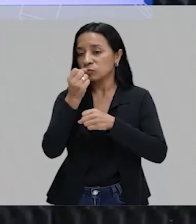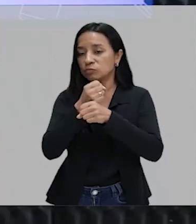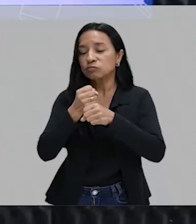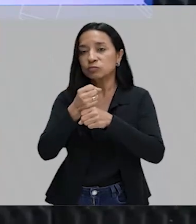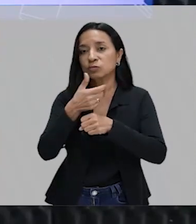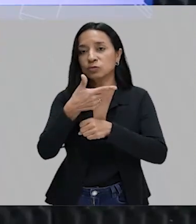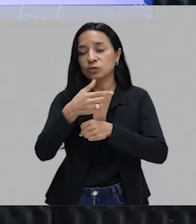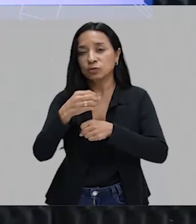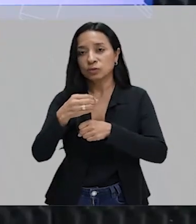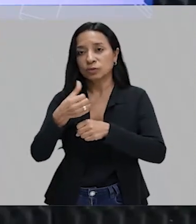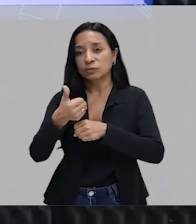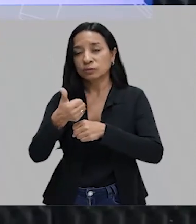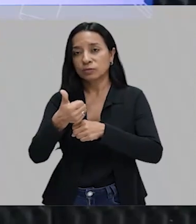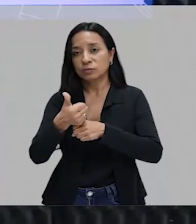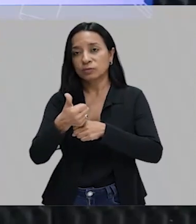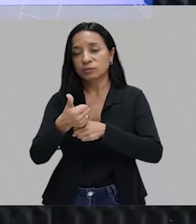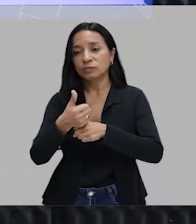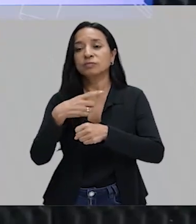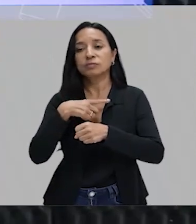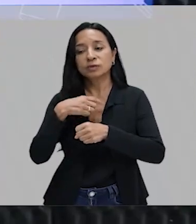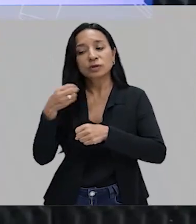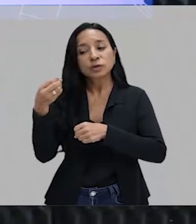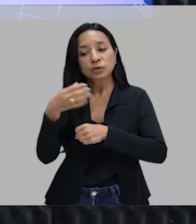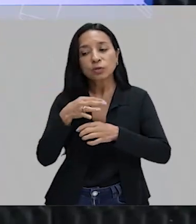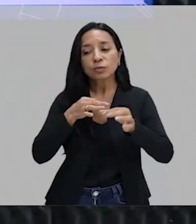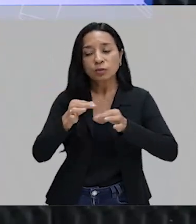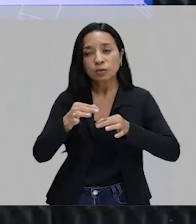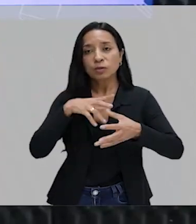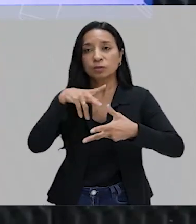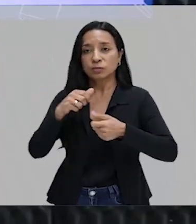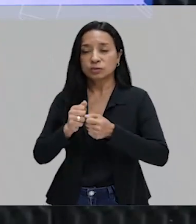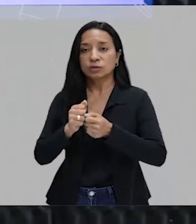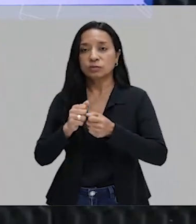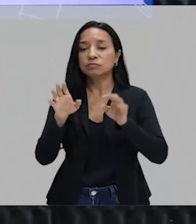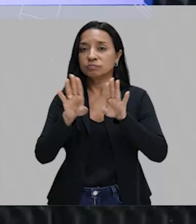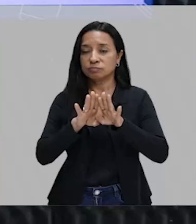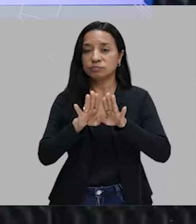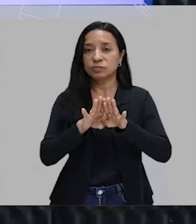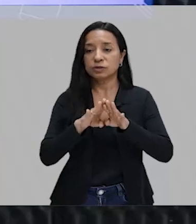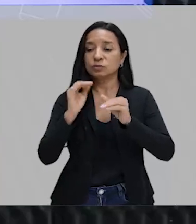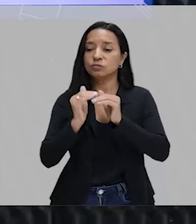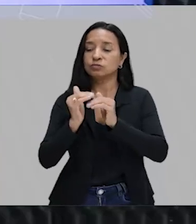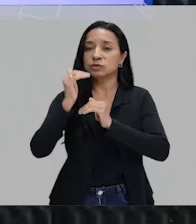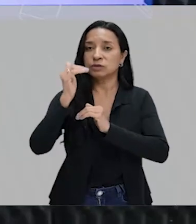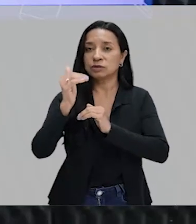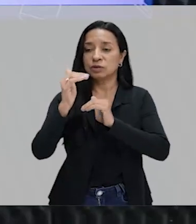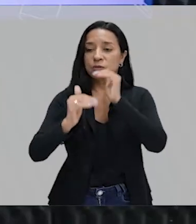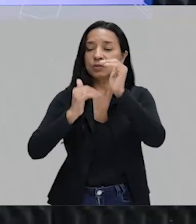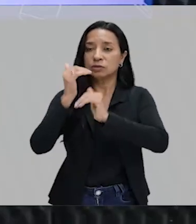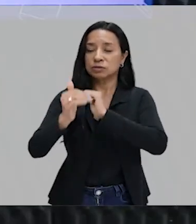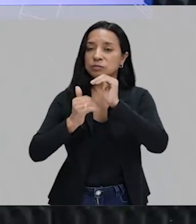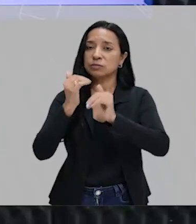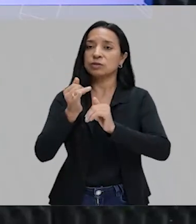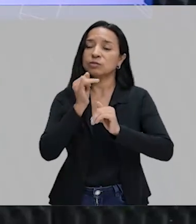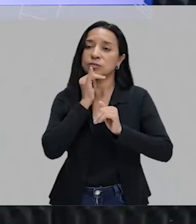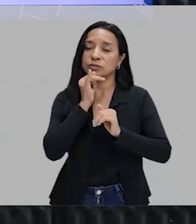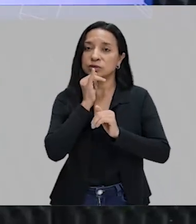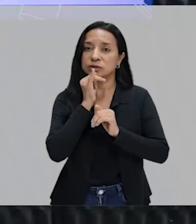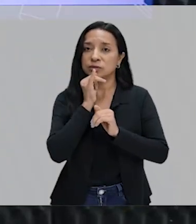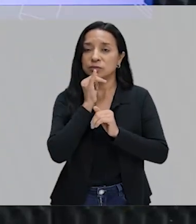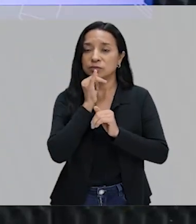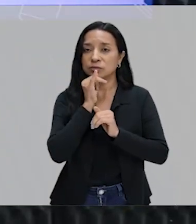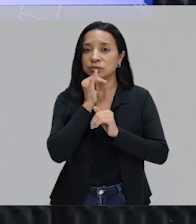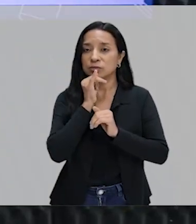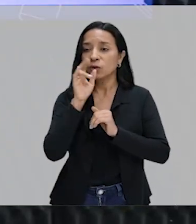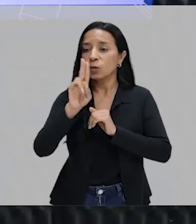ordem mundial. E outra coisa, além, é lógico, do crescimento, por exemplo,